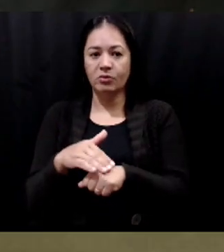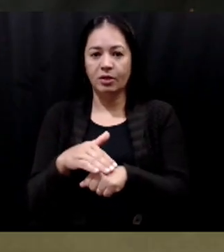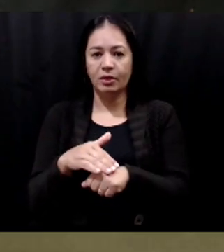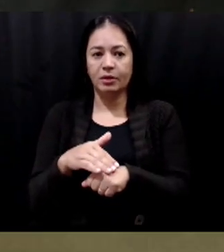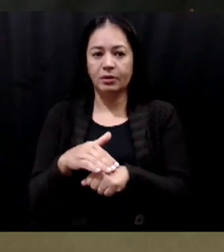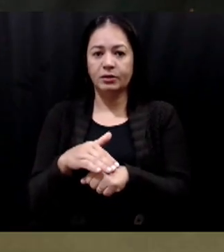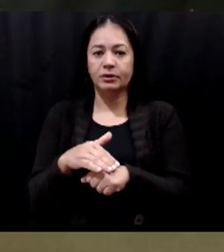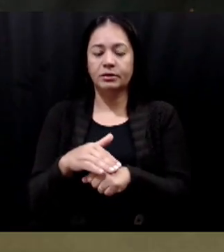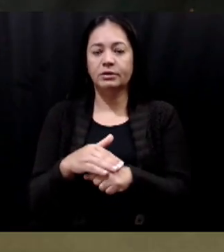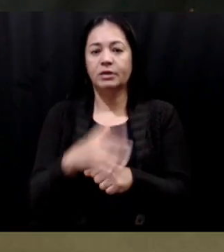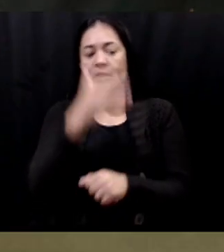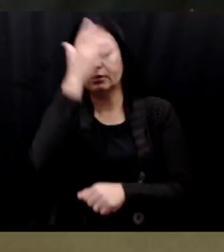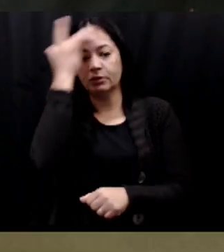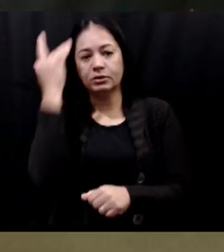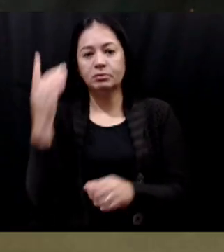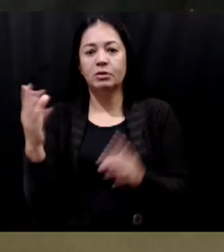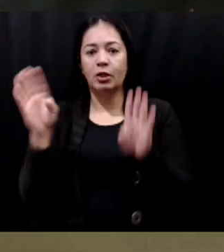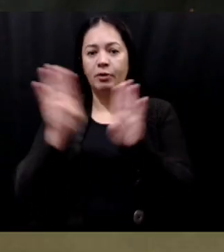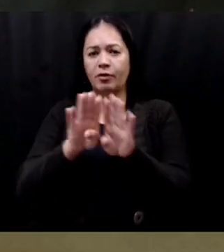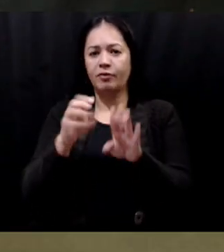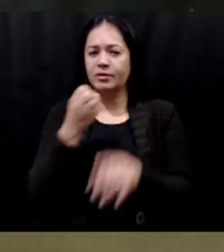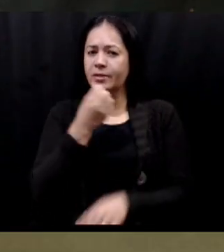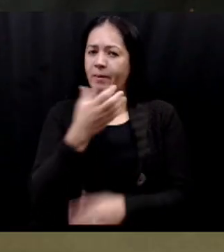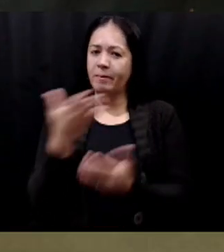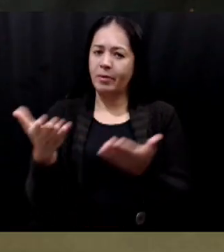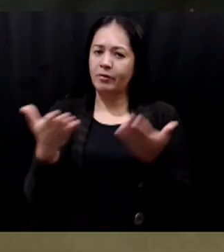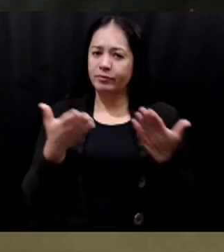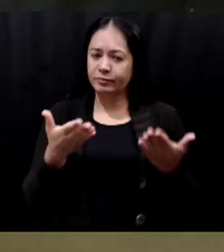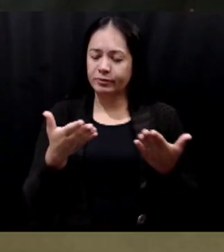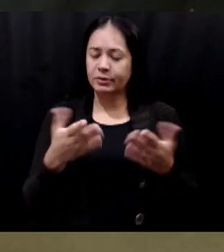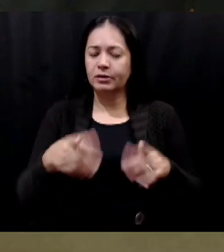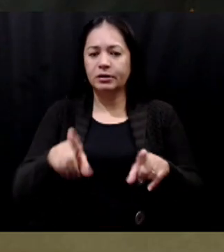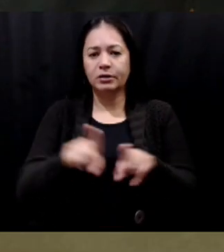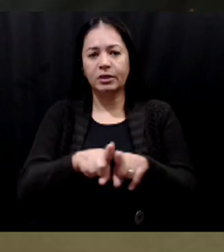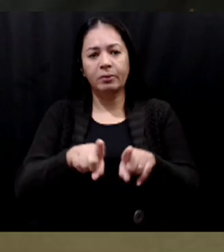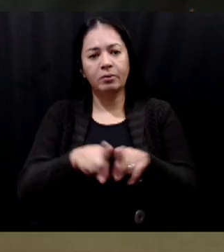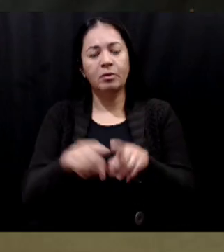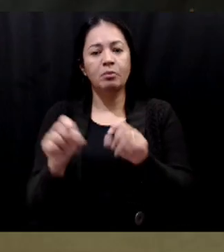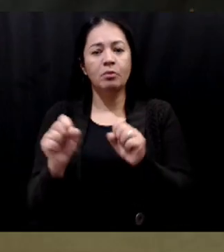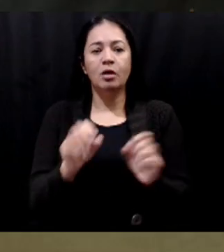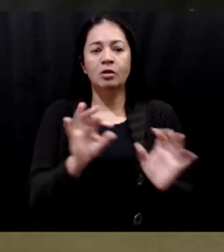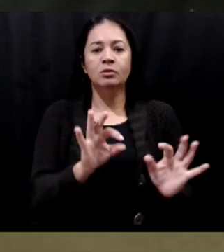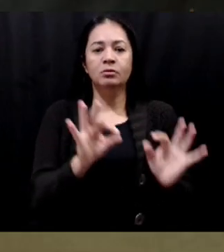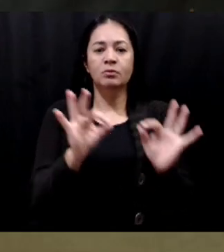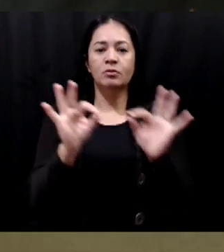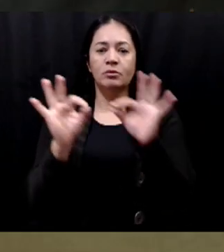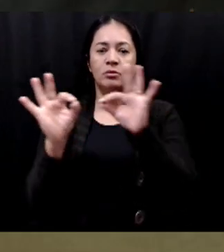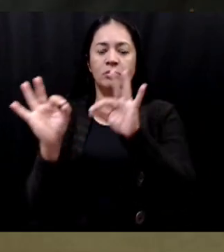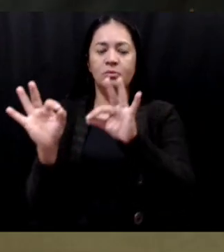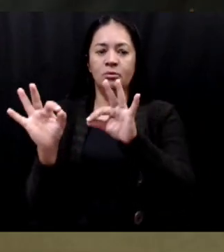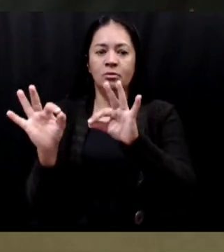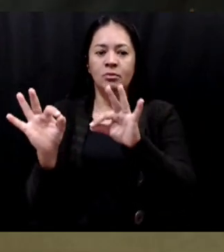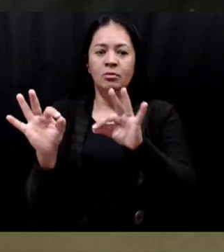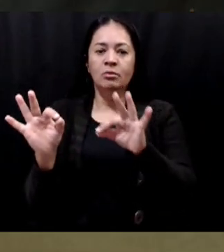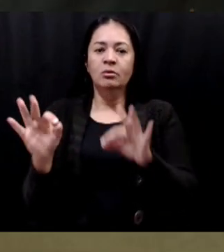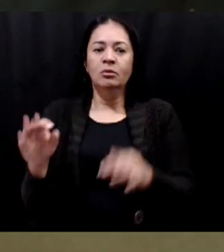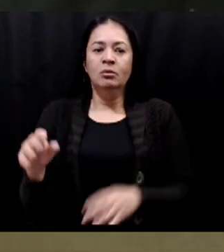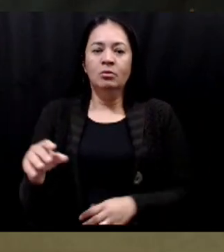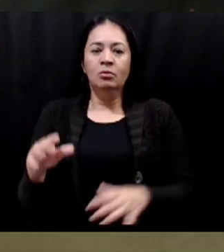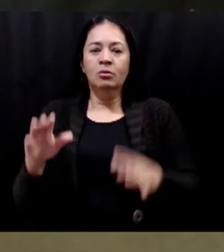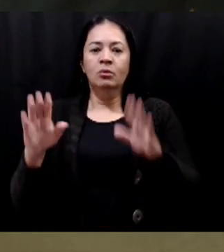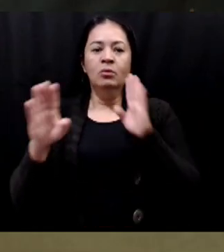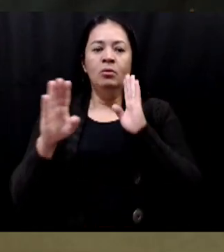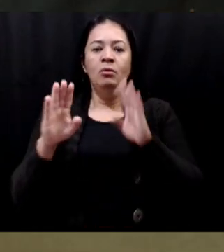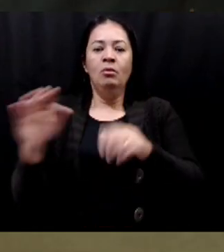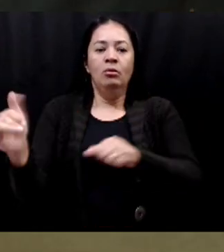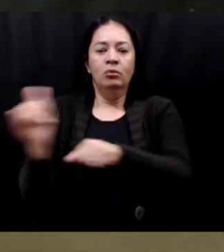você é muito bem-vindo. E também você pode acompanhar através do nosso YouTube da TV Câmara